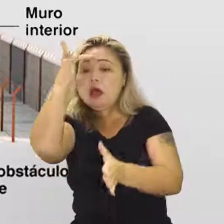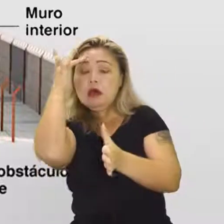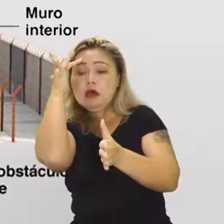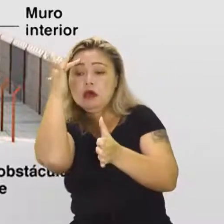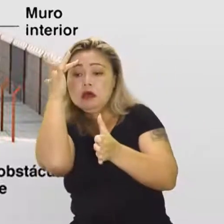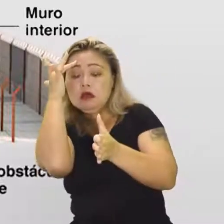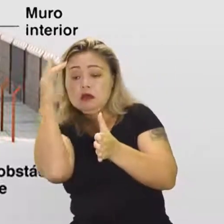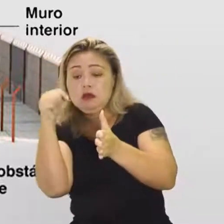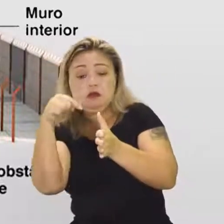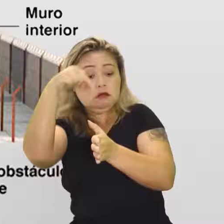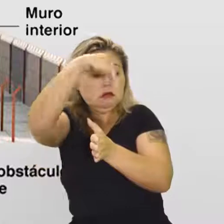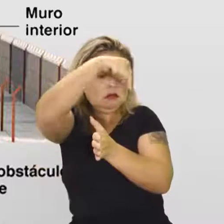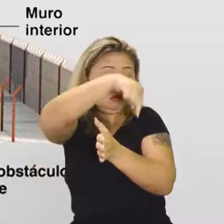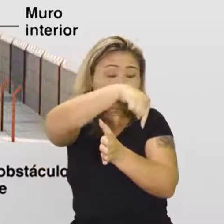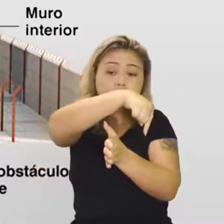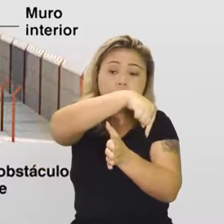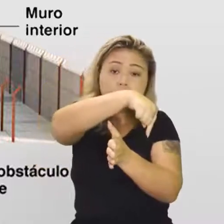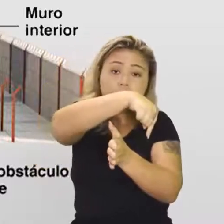pessoas saíssem